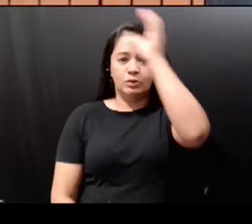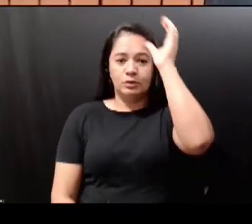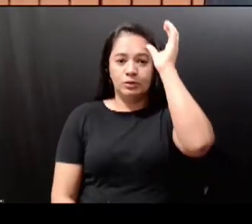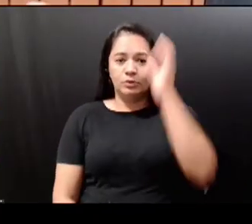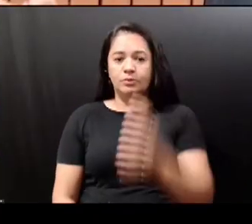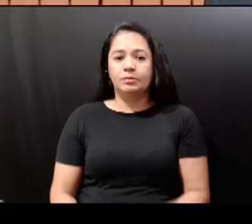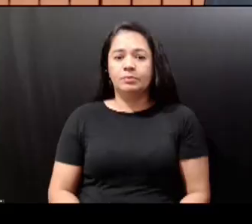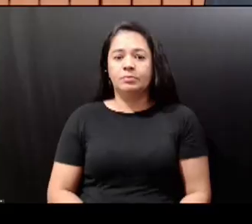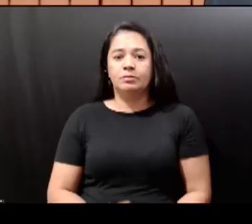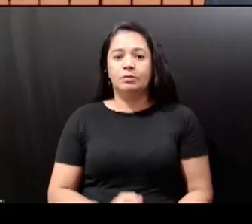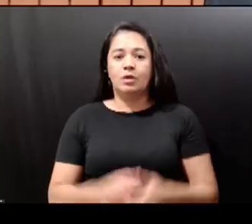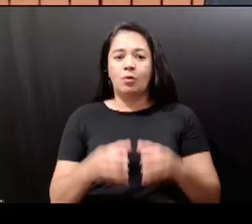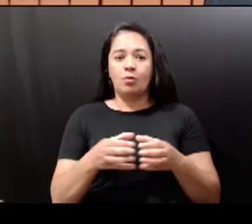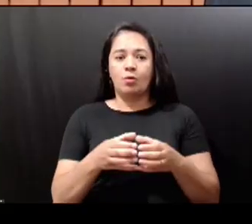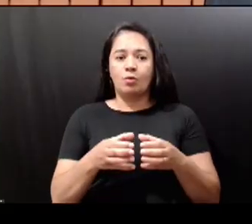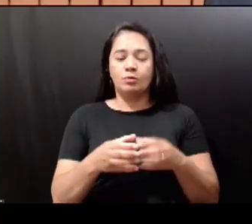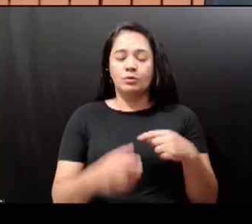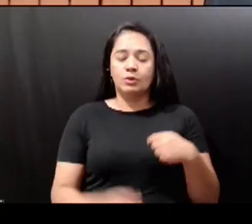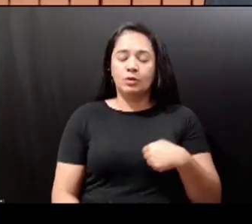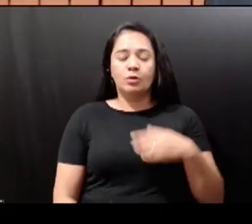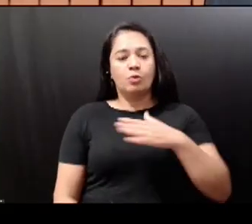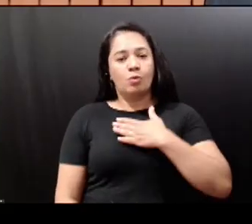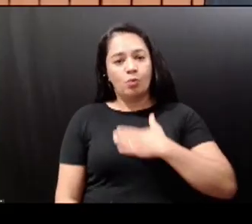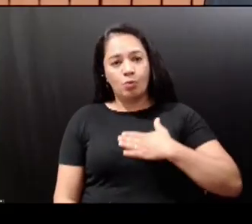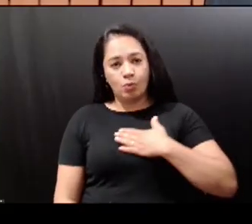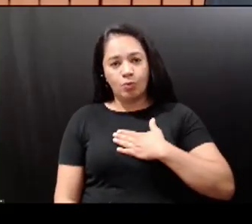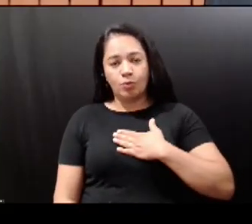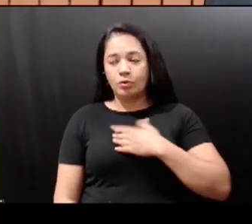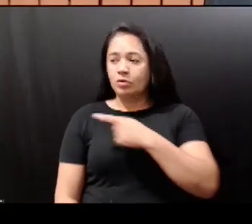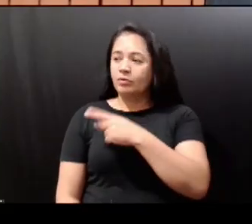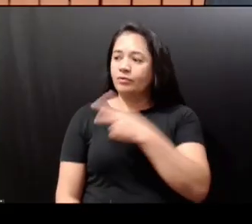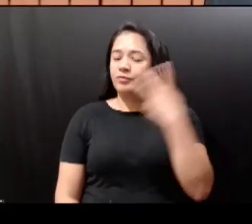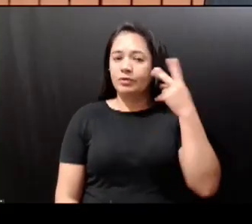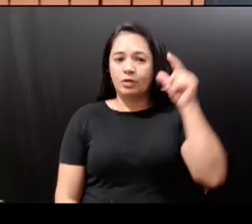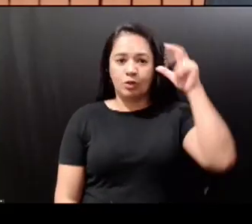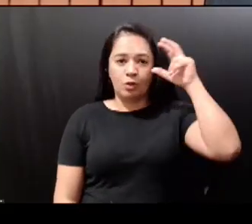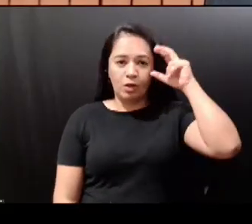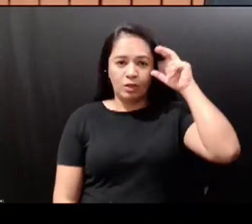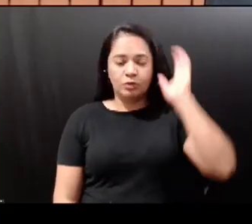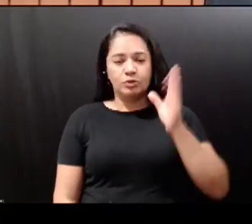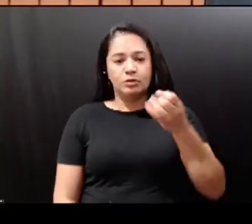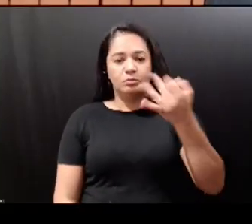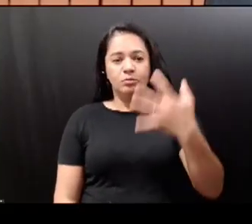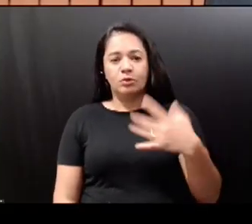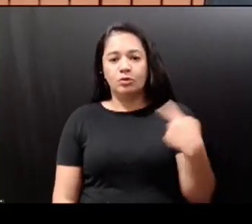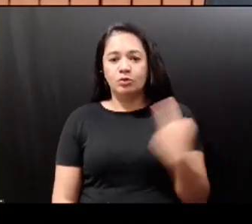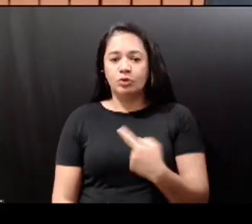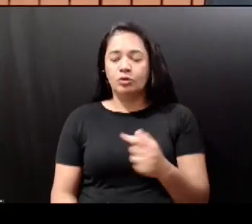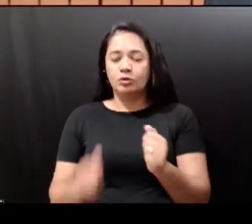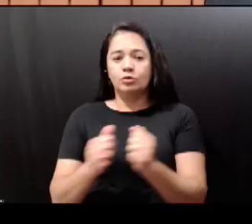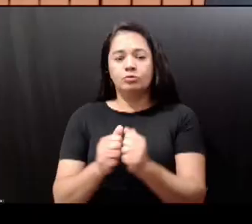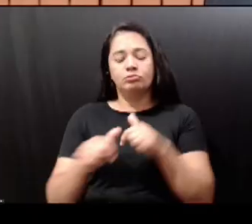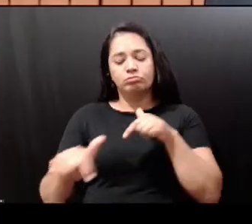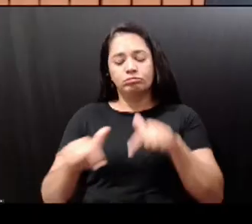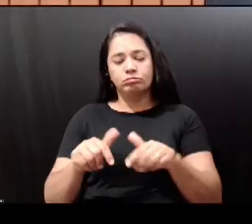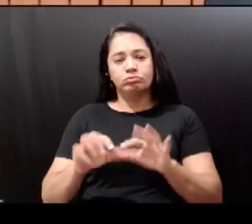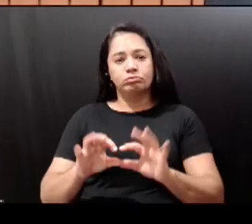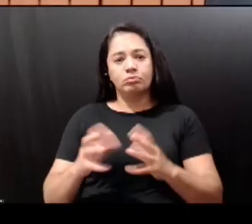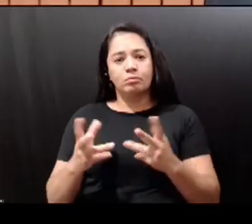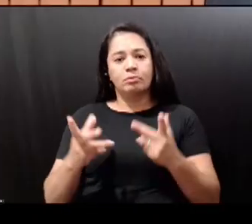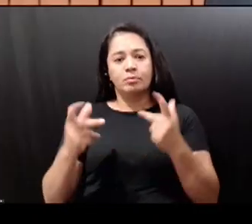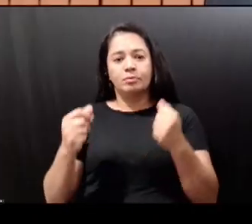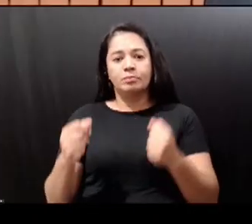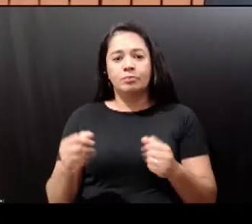gosto muito, nós, como o vereador Carlinhos falou, nós já fizemos grande trabalho, Benê Lima. Essa comissão aqui já debateu